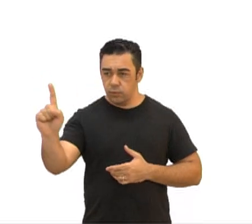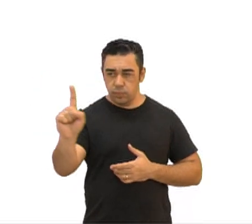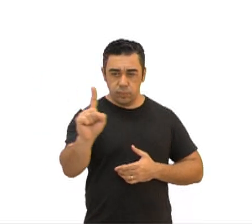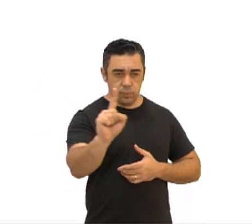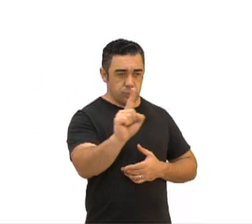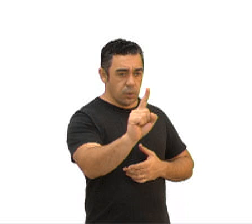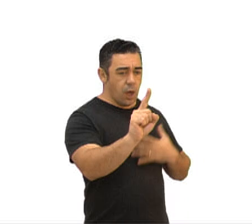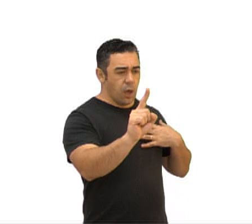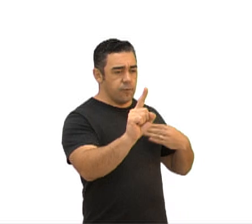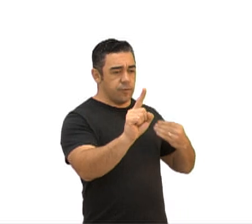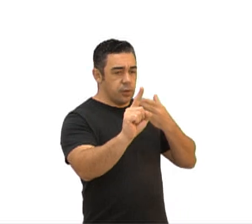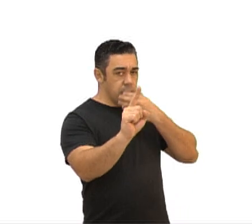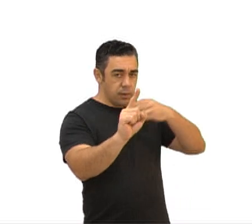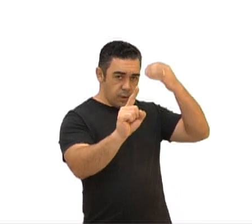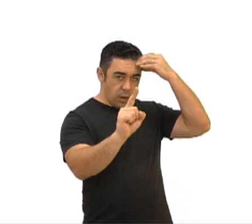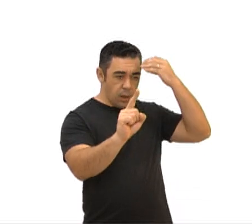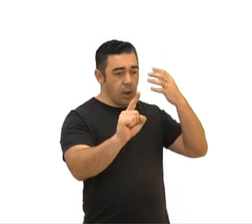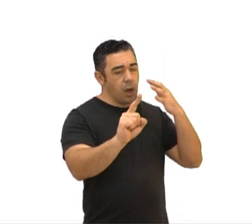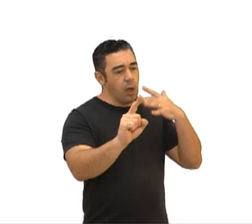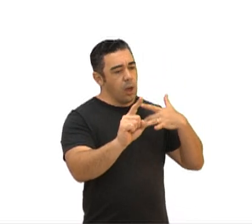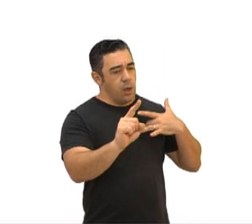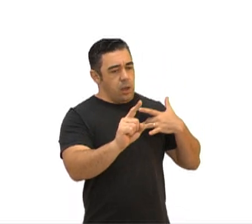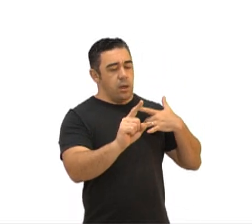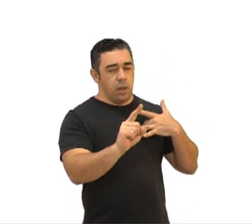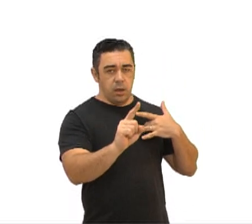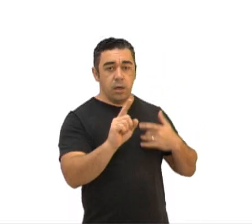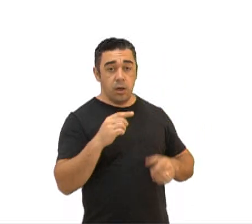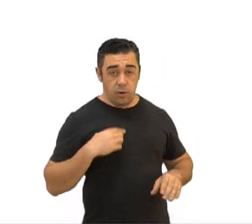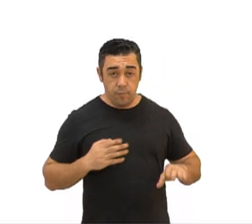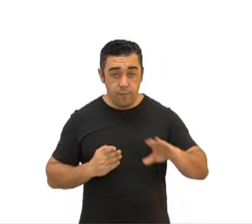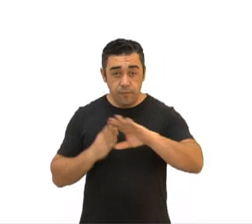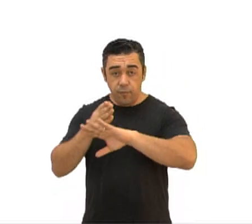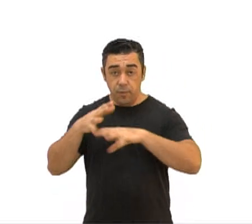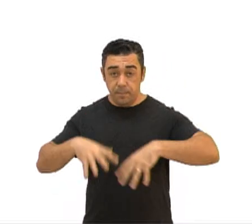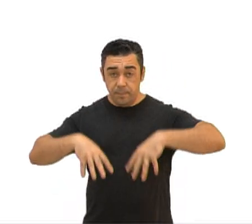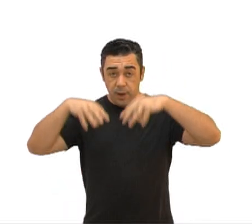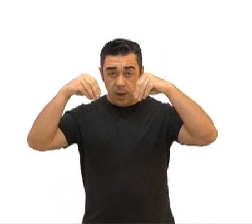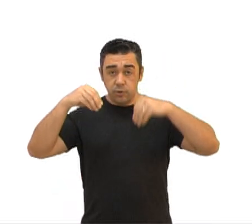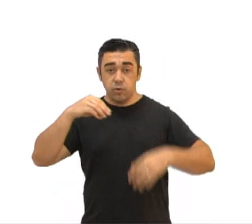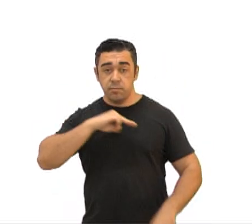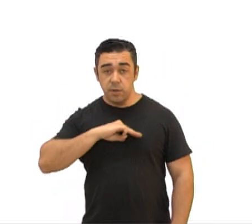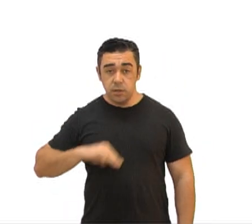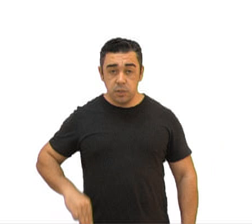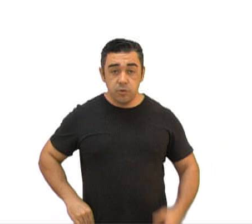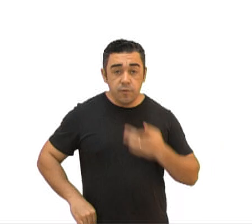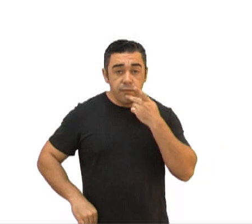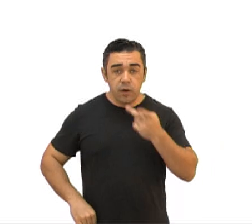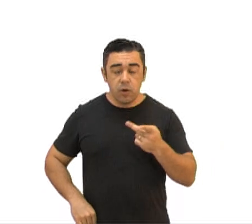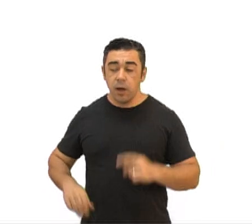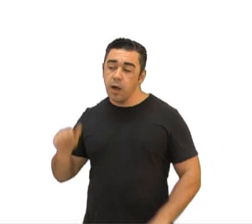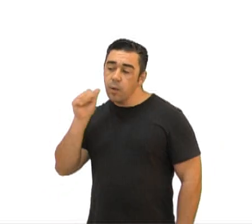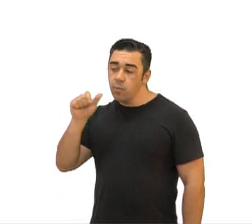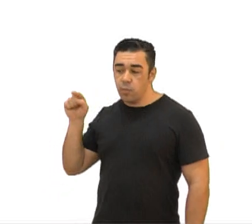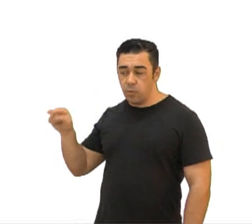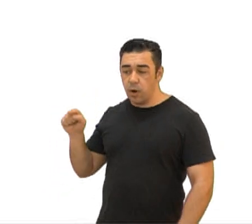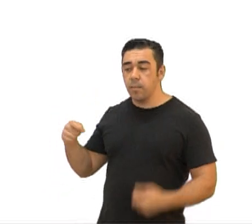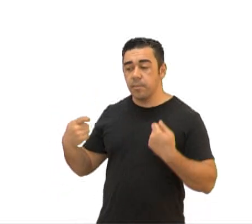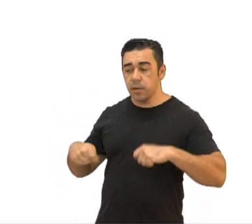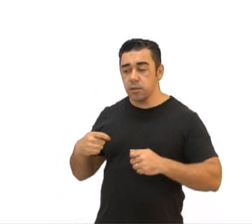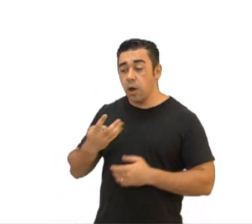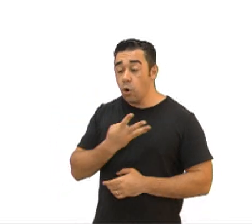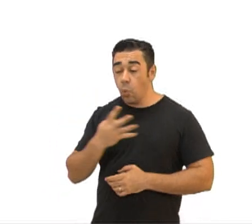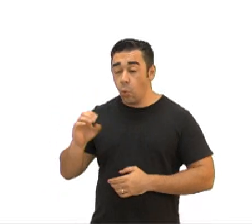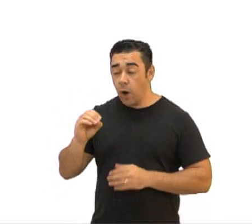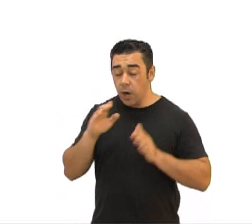ficou apaixonado. Foi até o palácio e o ministro do sultão disse, a princesa merece 40 baús cheios